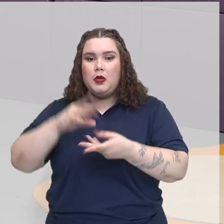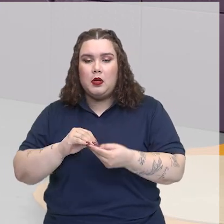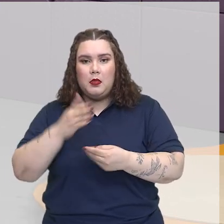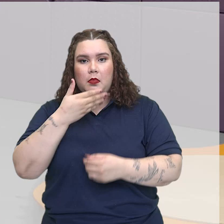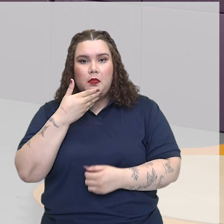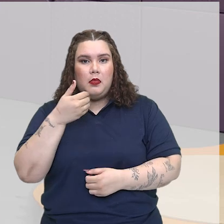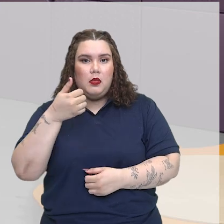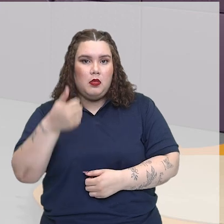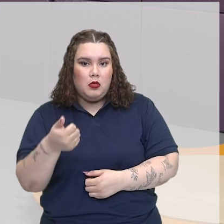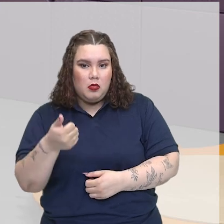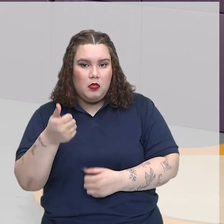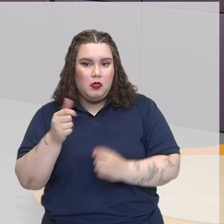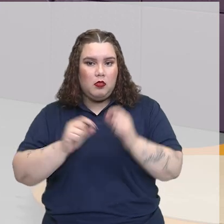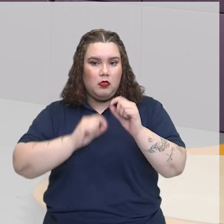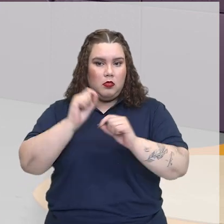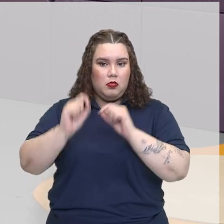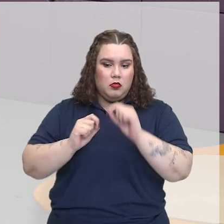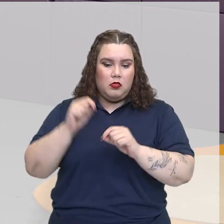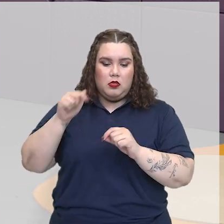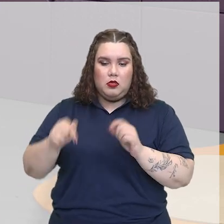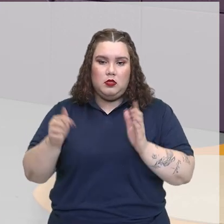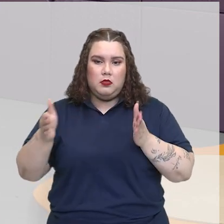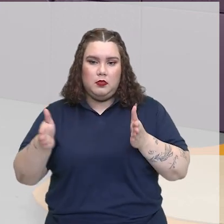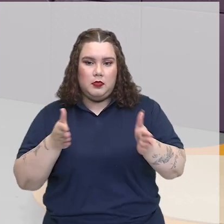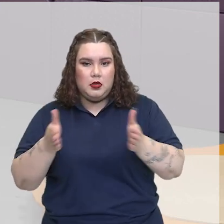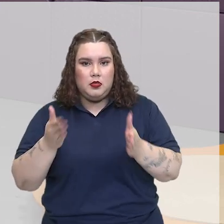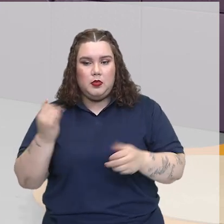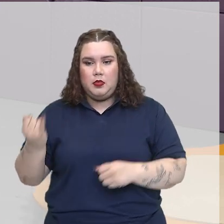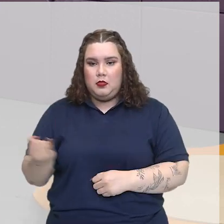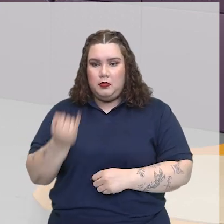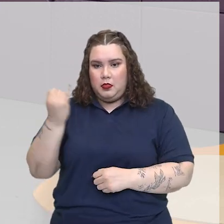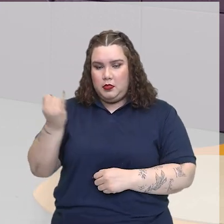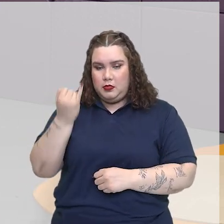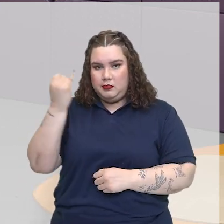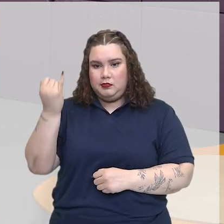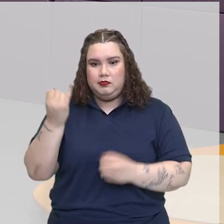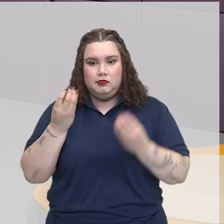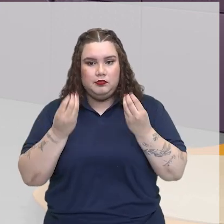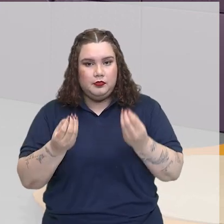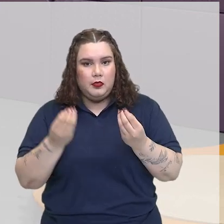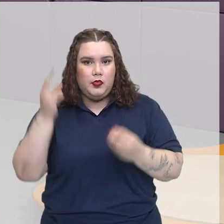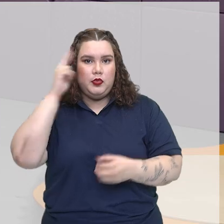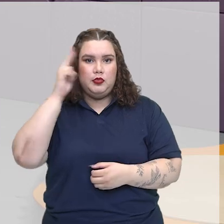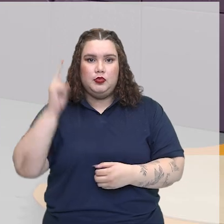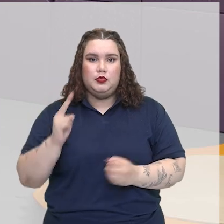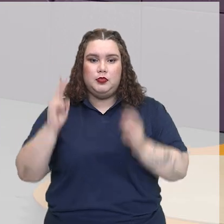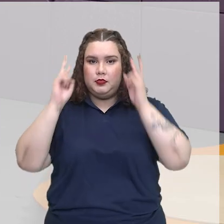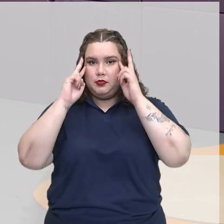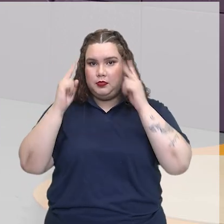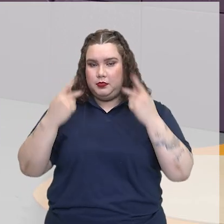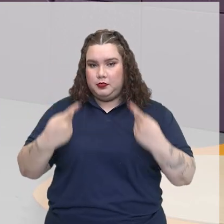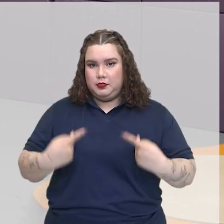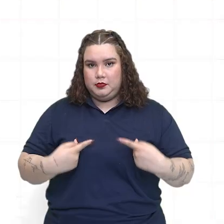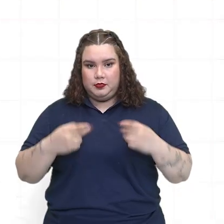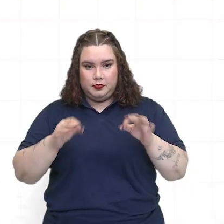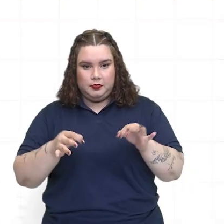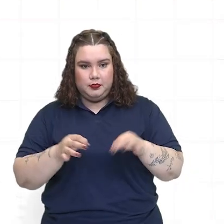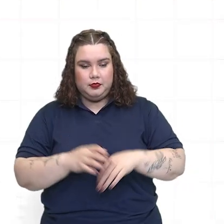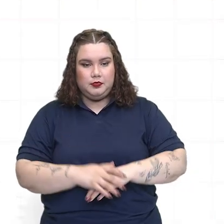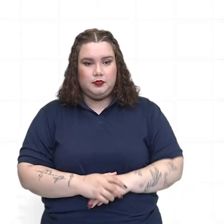melhor justamente esse período tão importante para a história humana, tá? Vamos ao